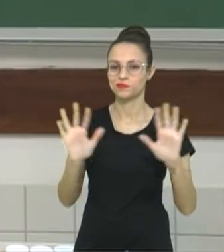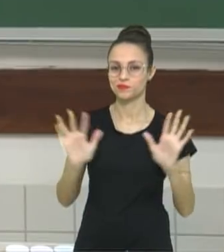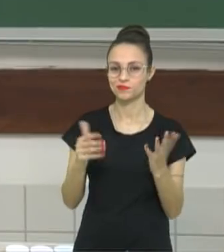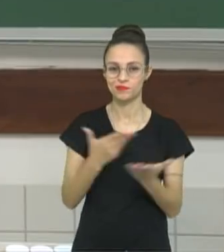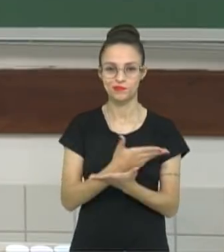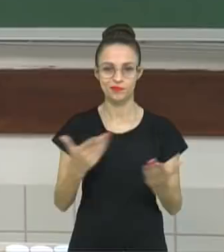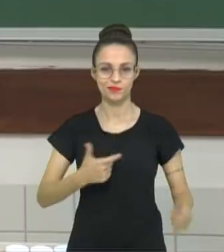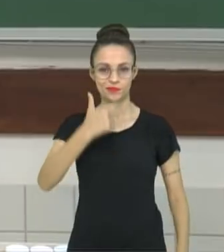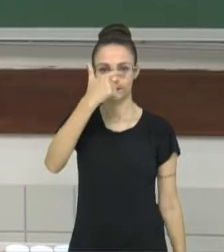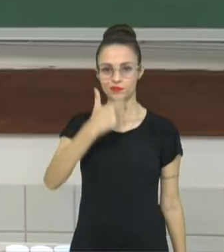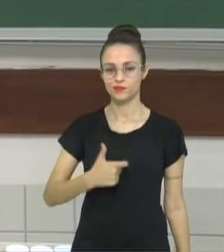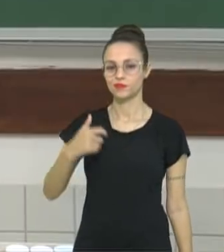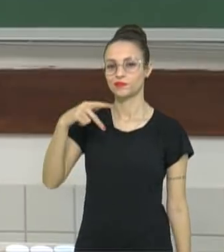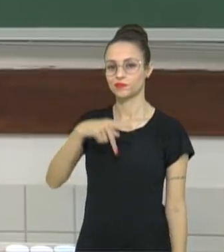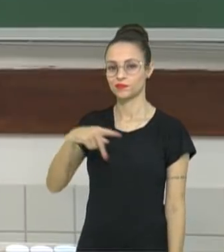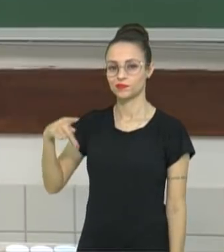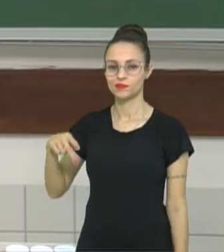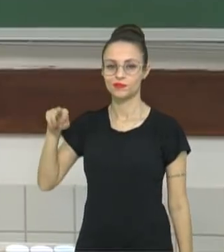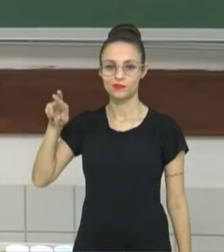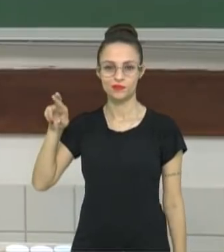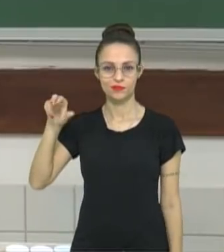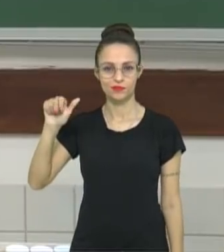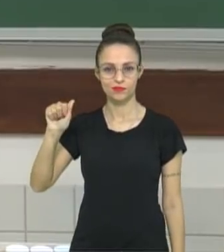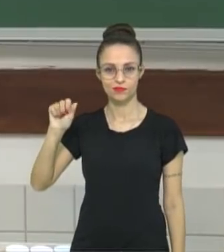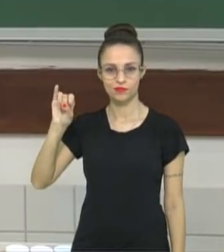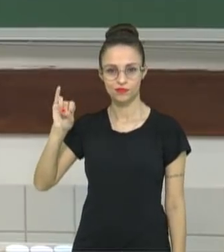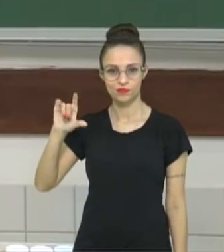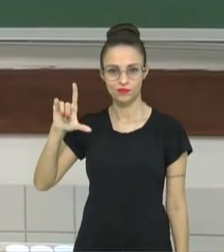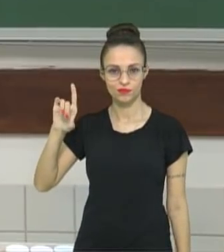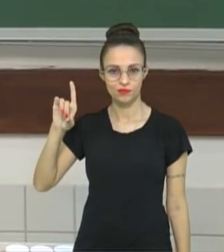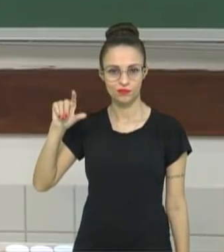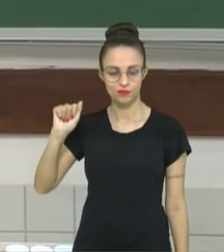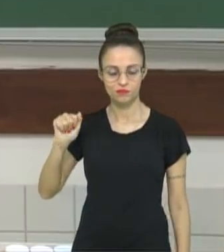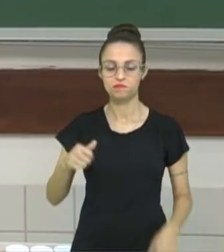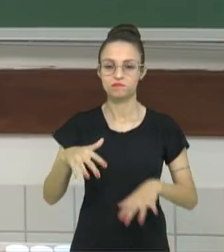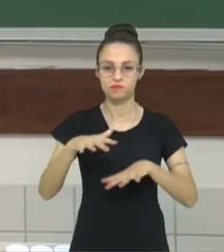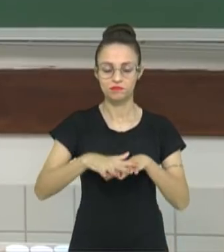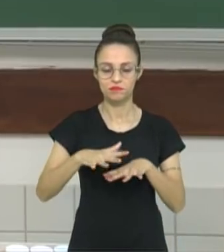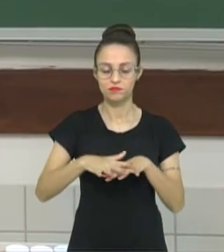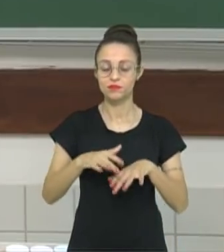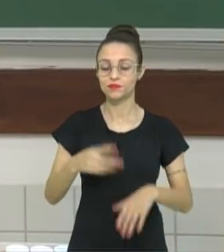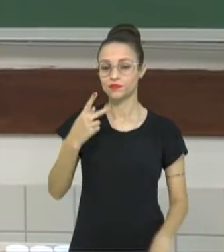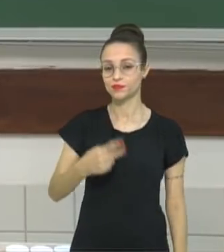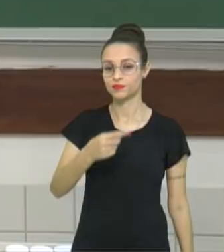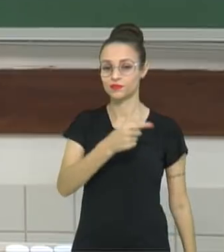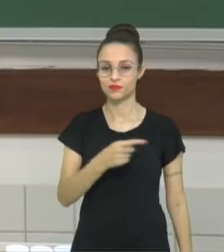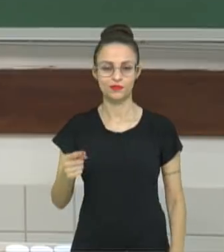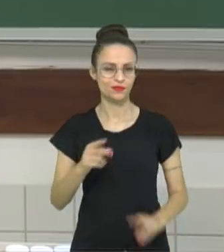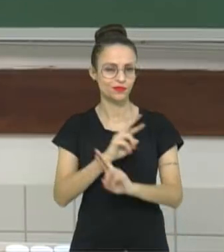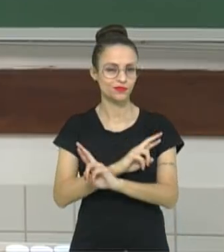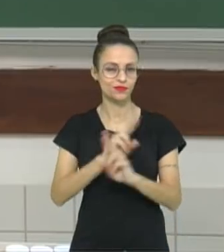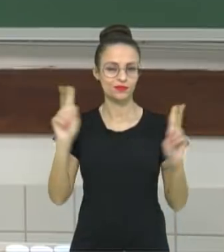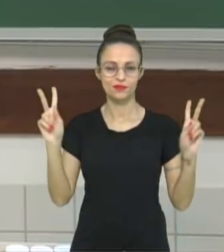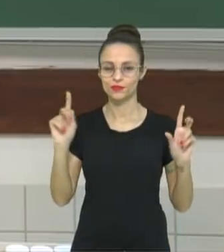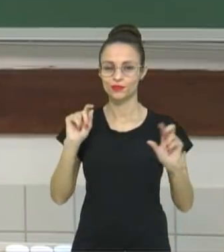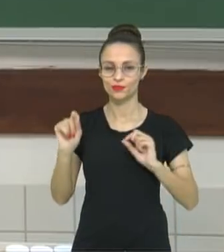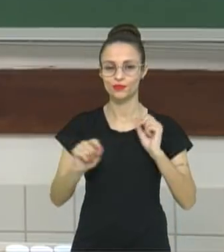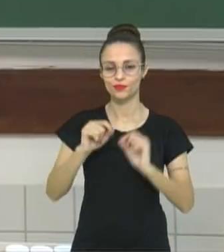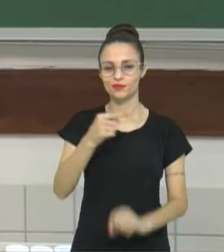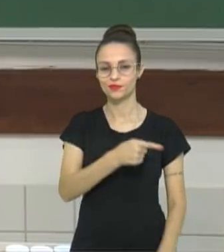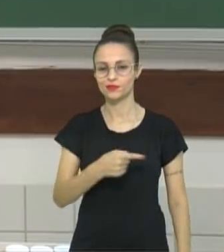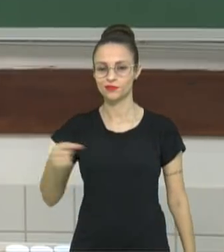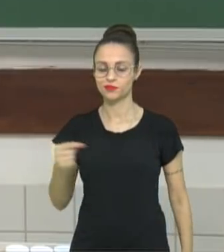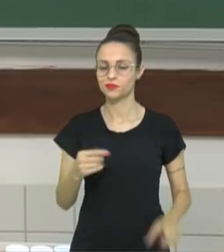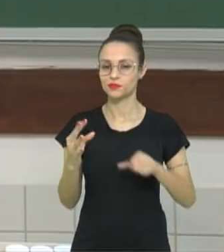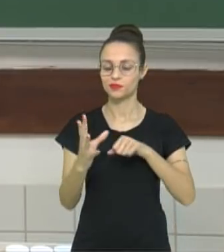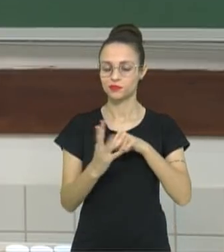gente! Eu sou a professora Railda de Matemática. Então, nós estamos numa semana diferente, que é a nossa Semana do Conhecimento,